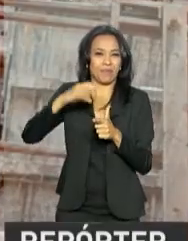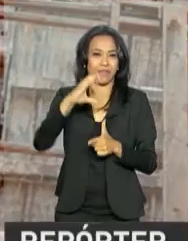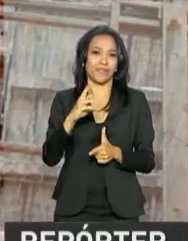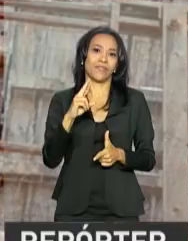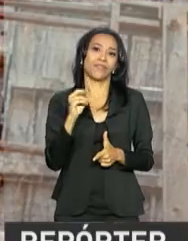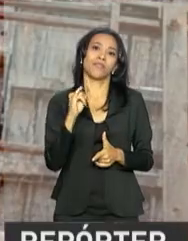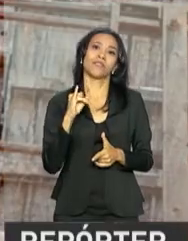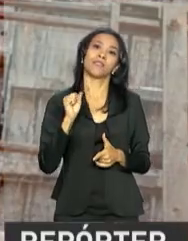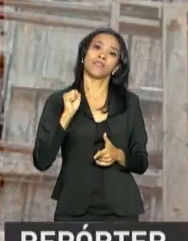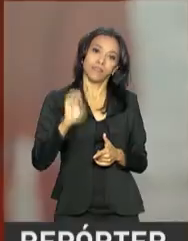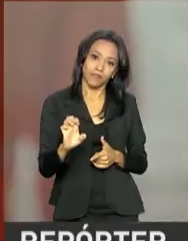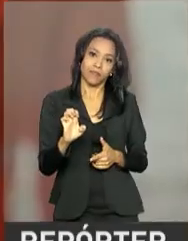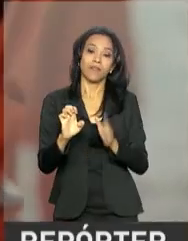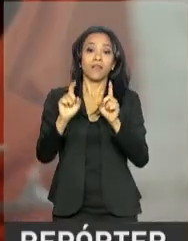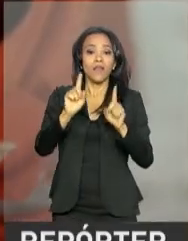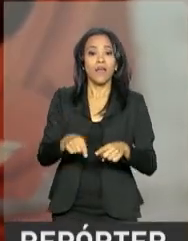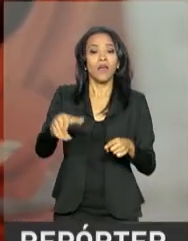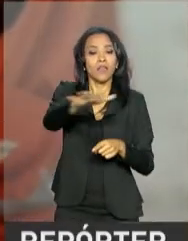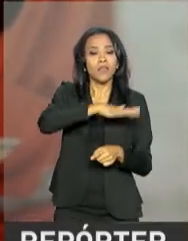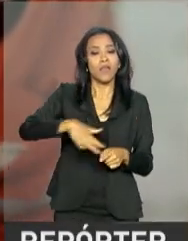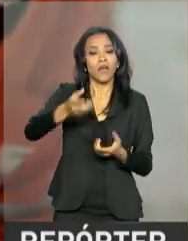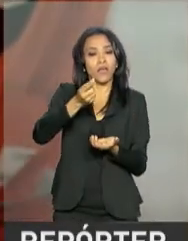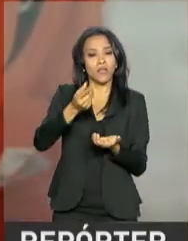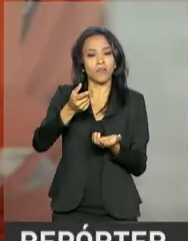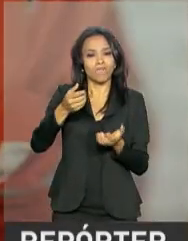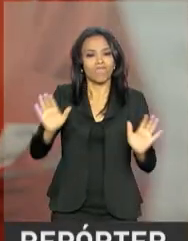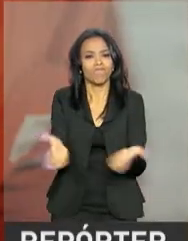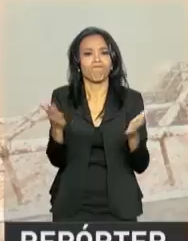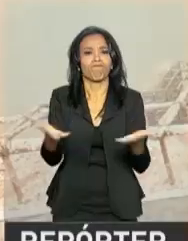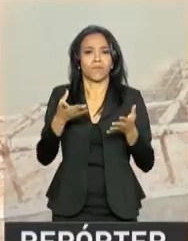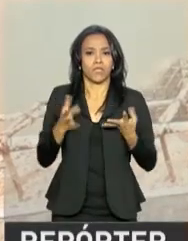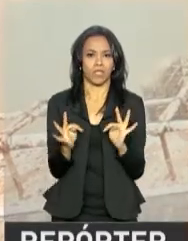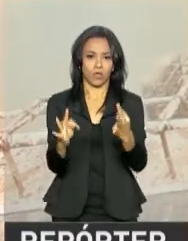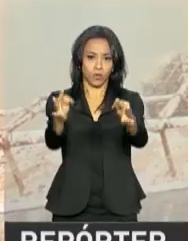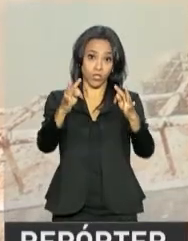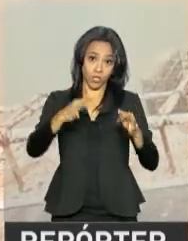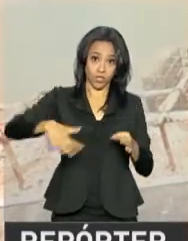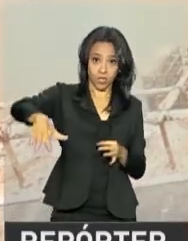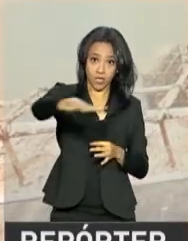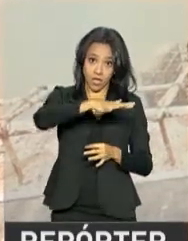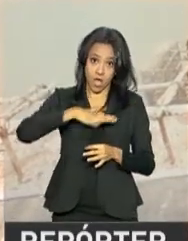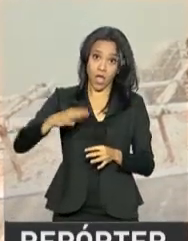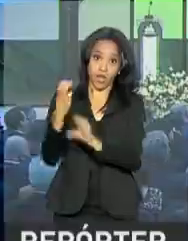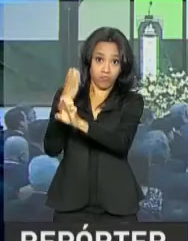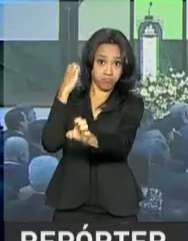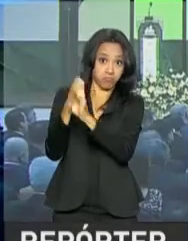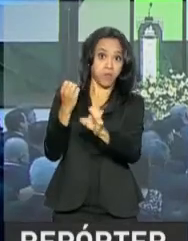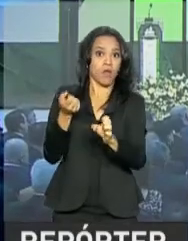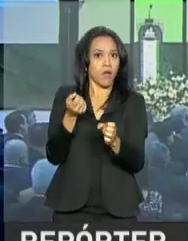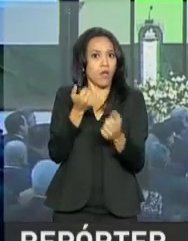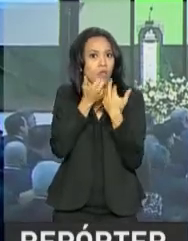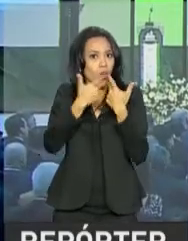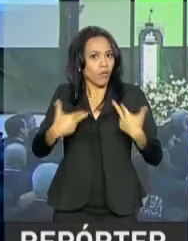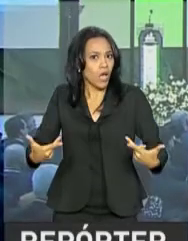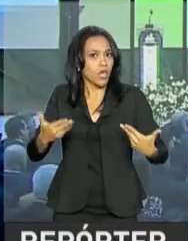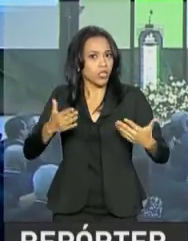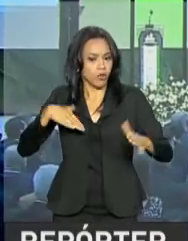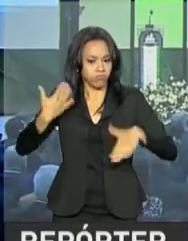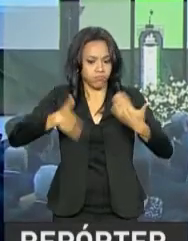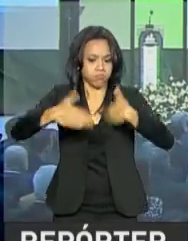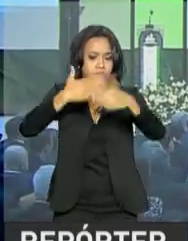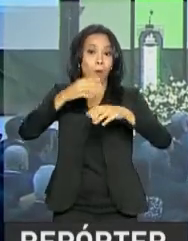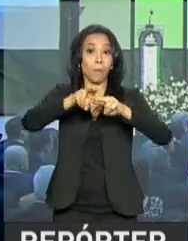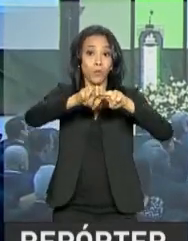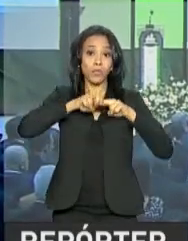investindo em inovação e tecnologia que a construção civil busca se modernizar e crescer para isso representantes do